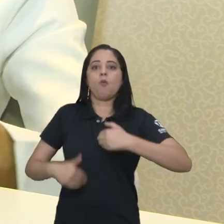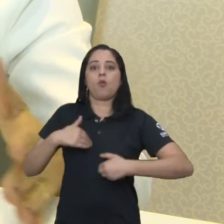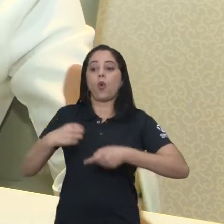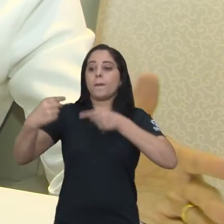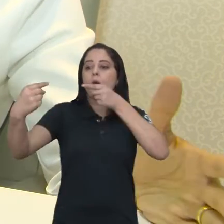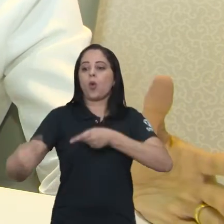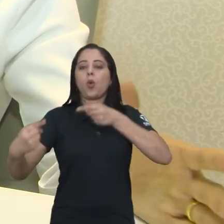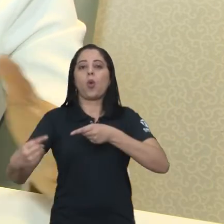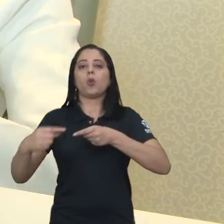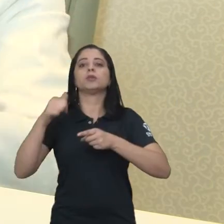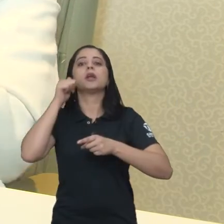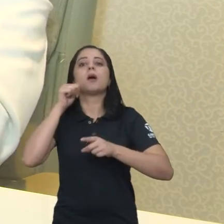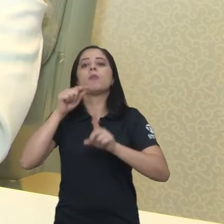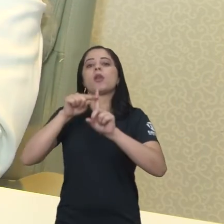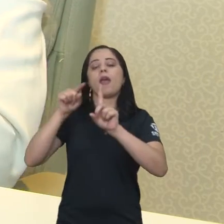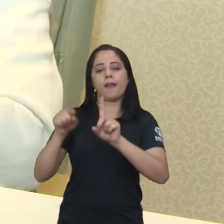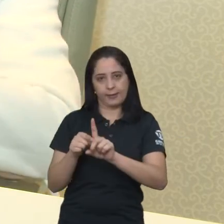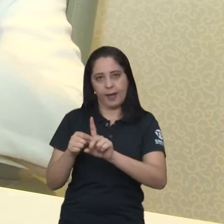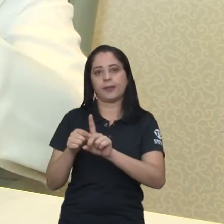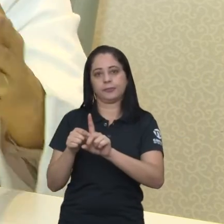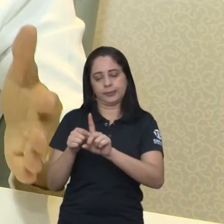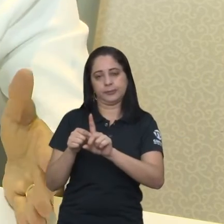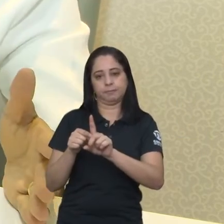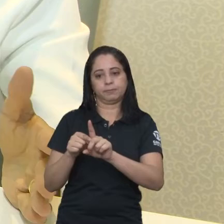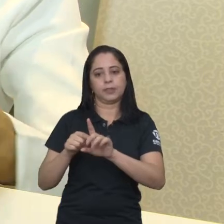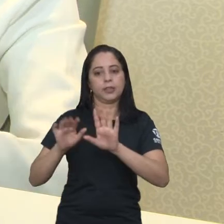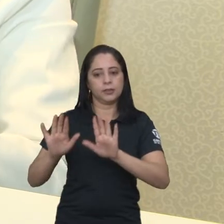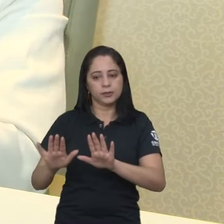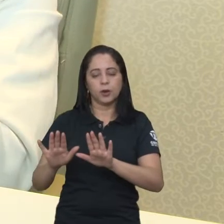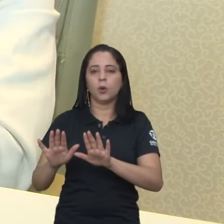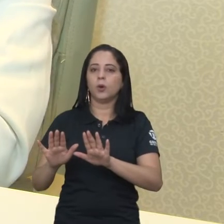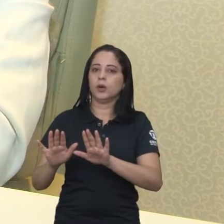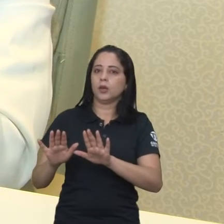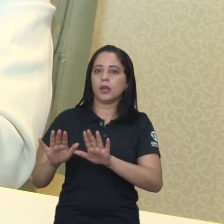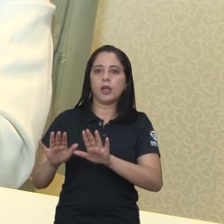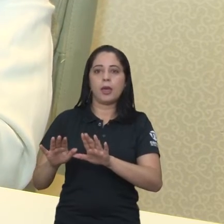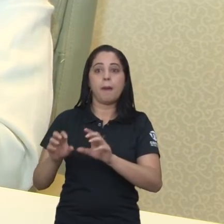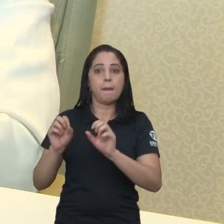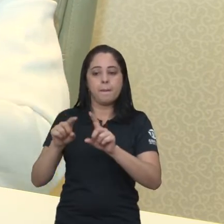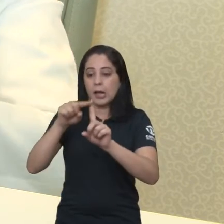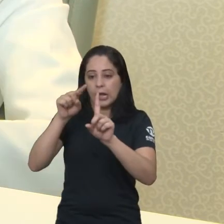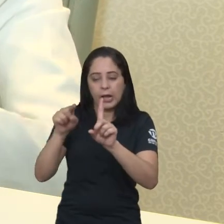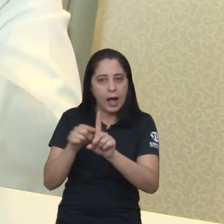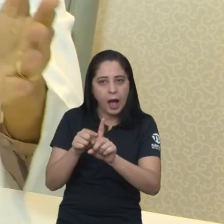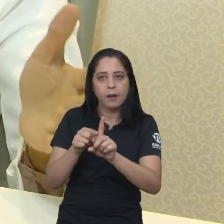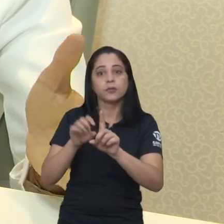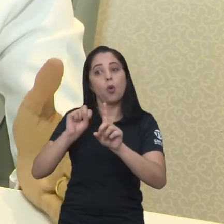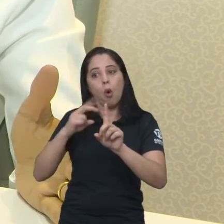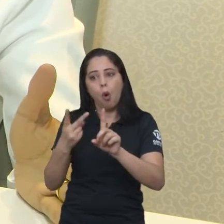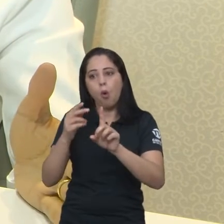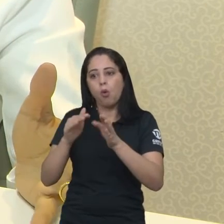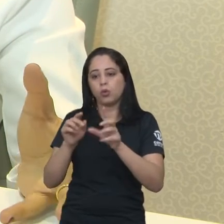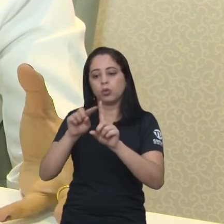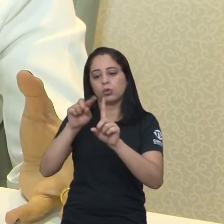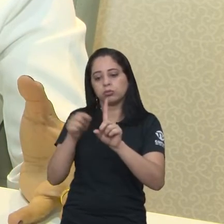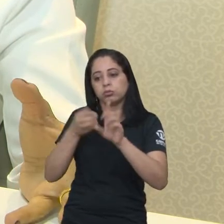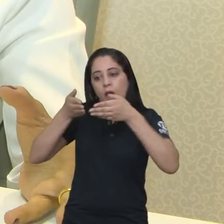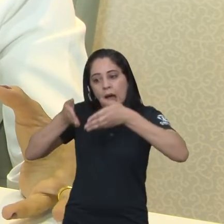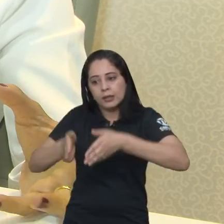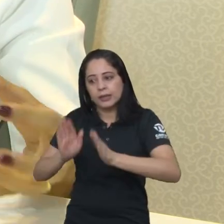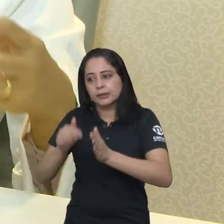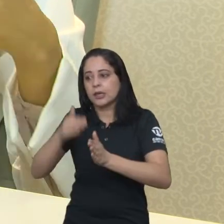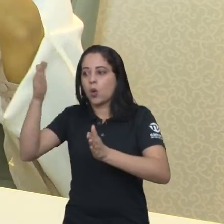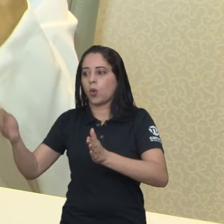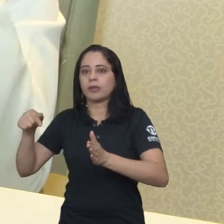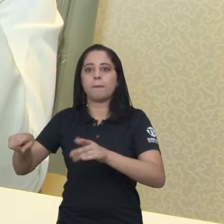todo o período de ciclo gravídico puerperal, parto, gravidez, parto e puerpério. Então, às